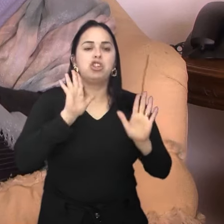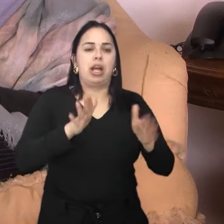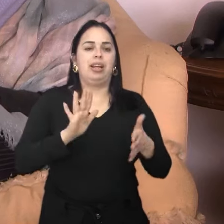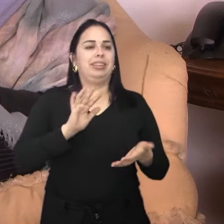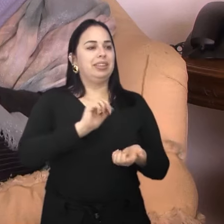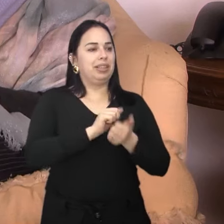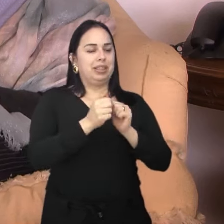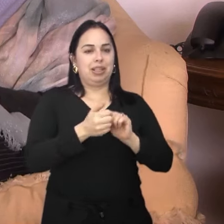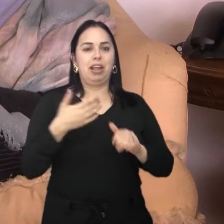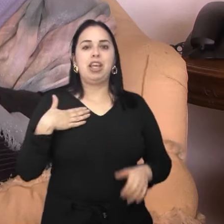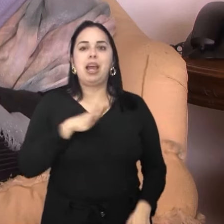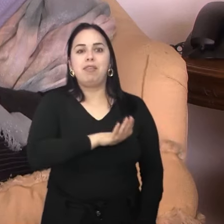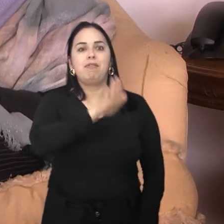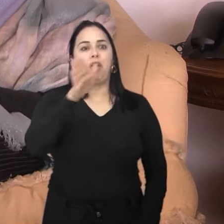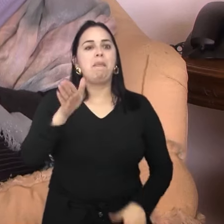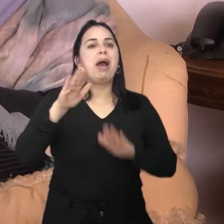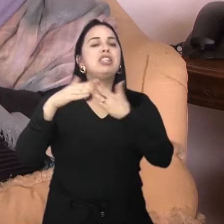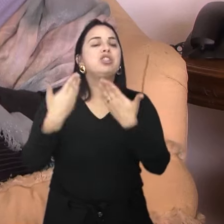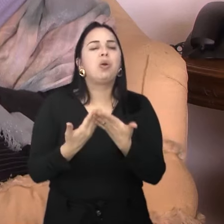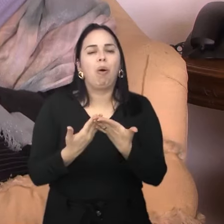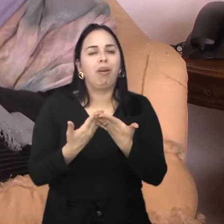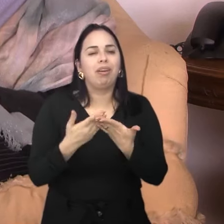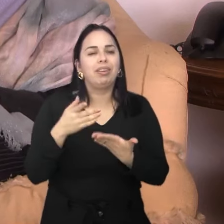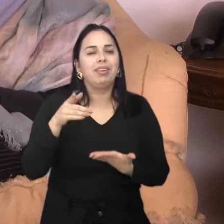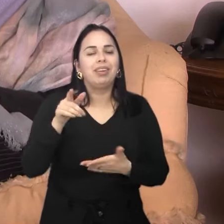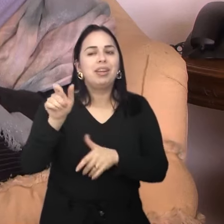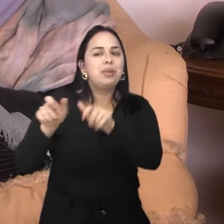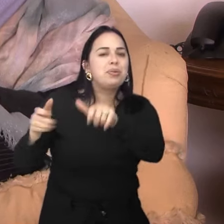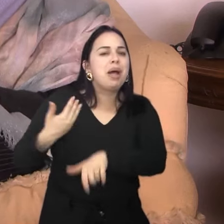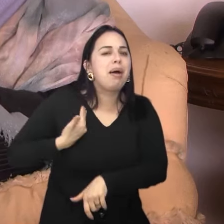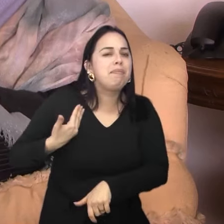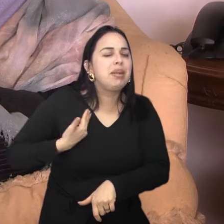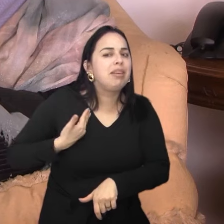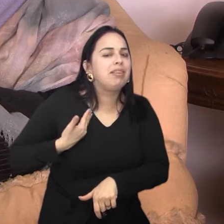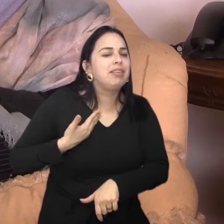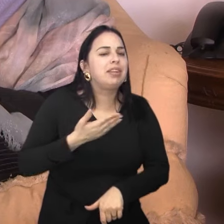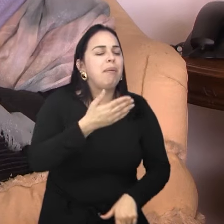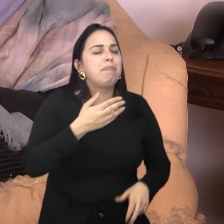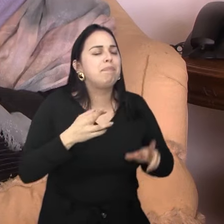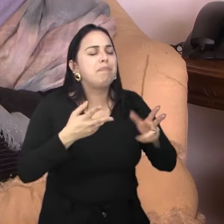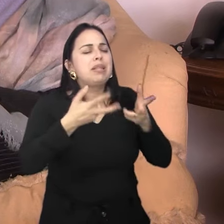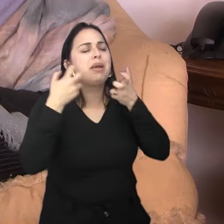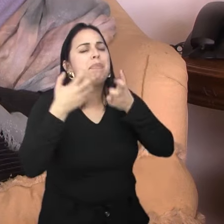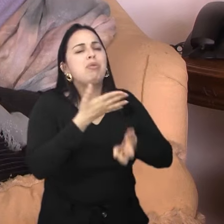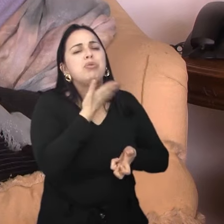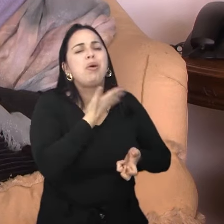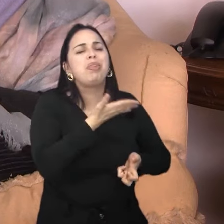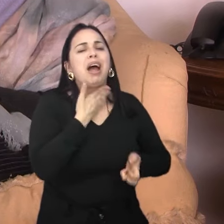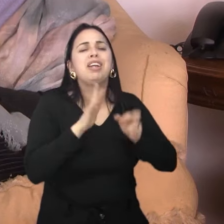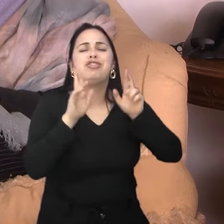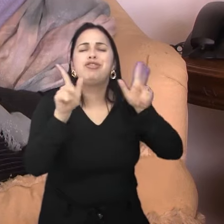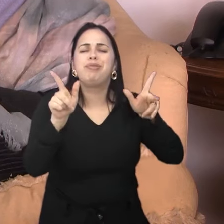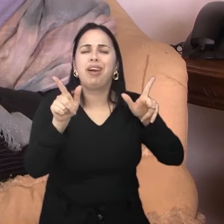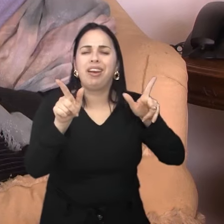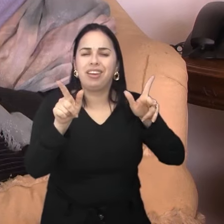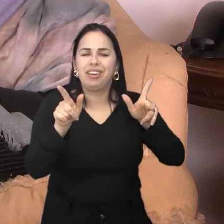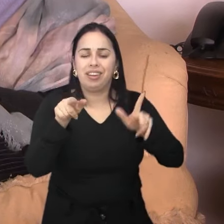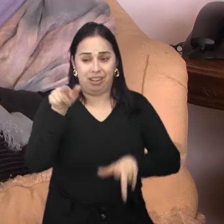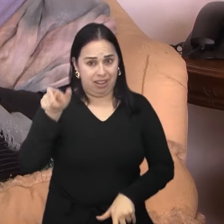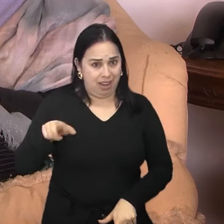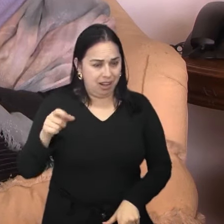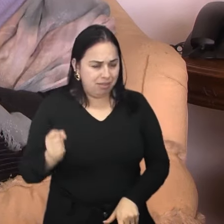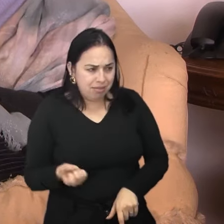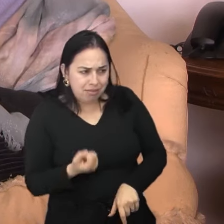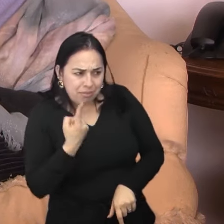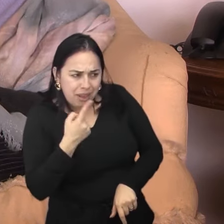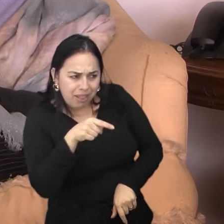se adaptou, teve que ir para a escola. Como que foi a reação dos seus colegas com o sotaque carioca, que era totalmente diferente?